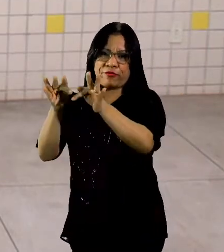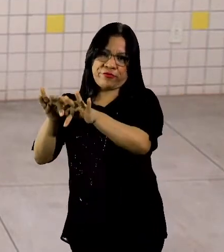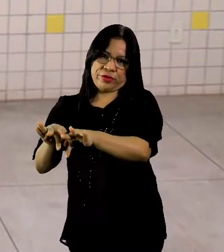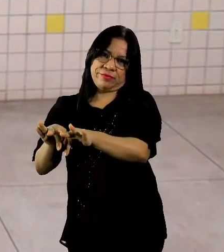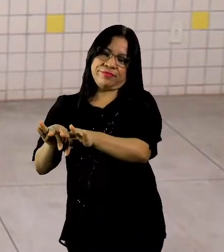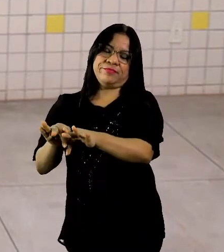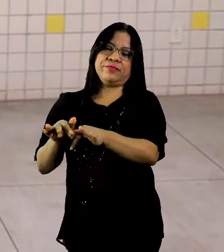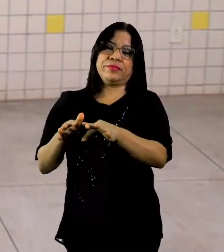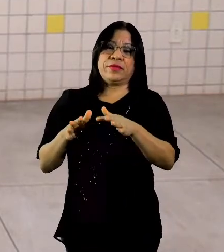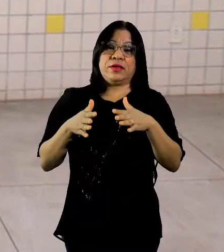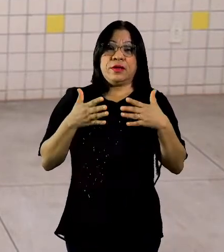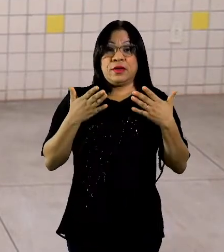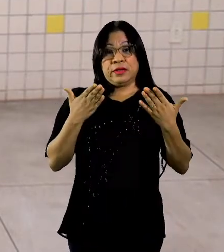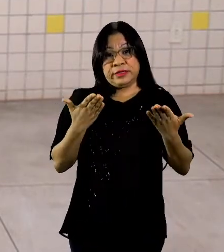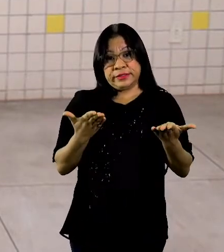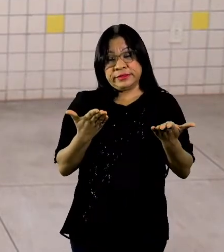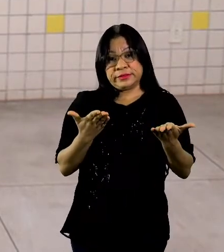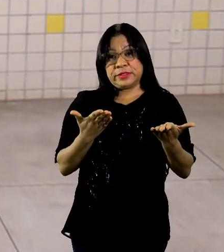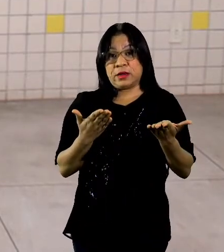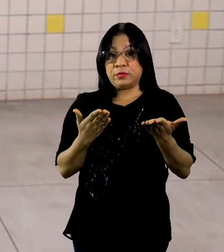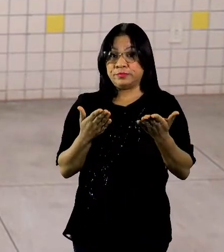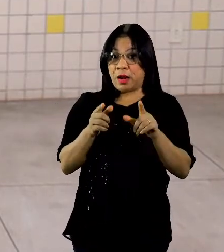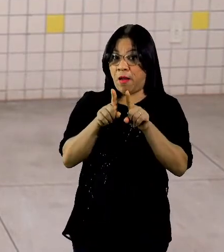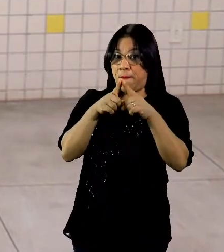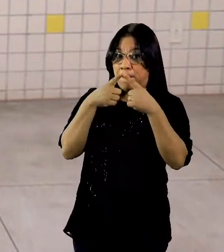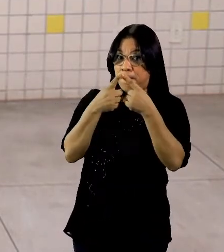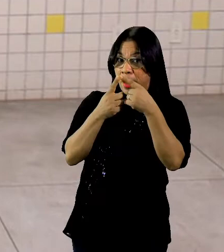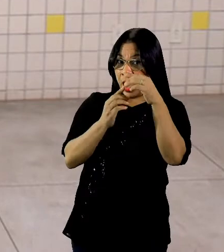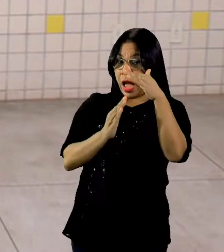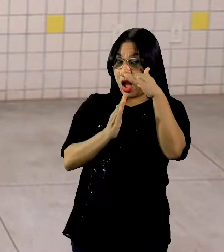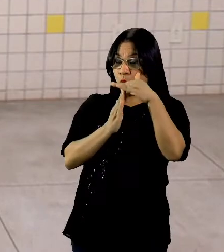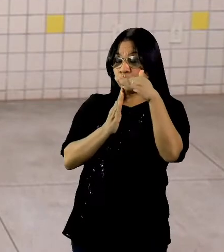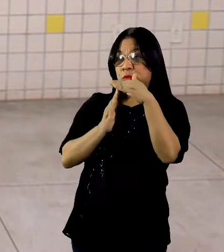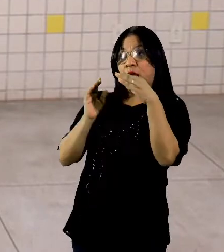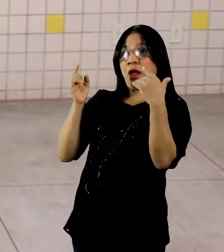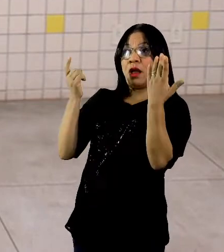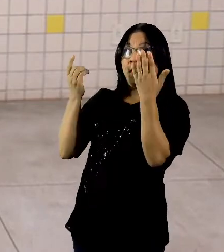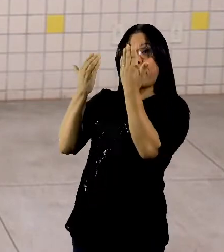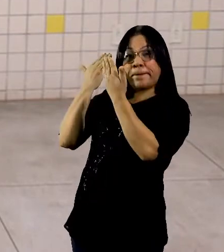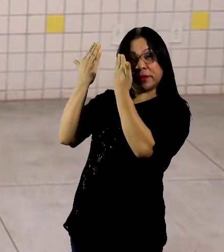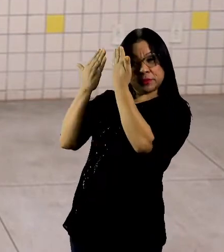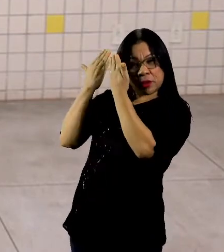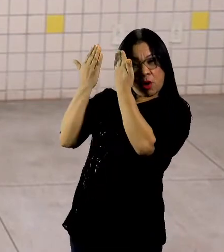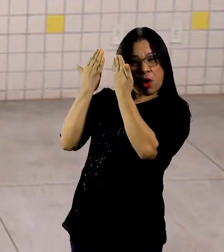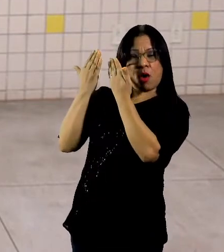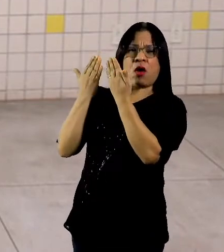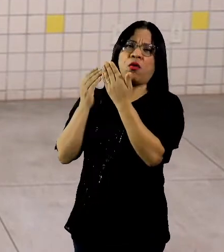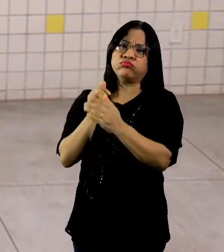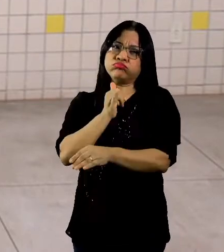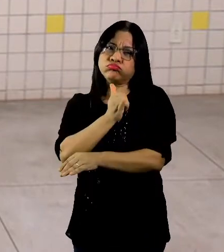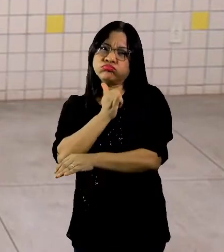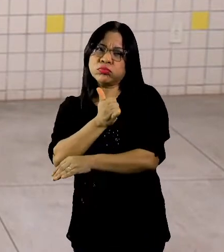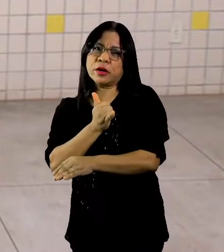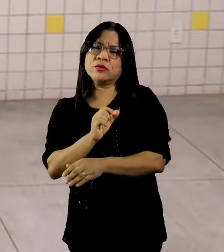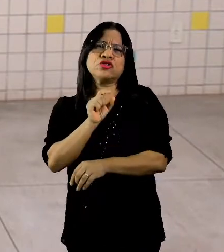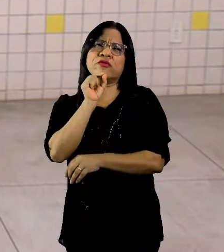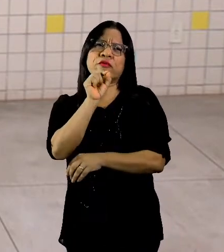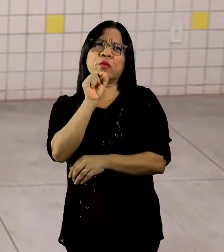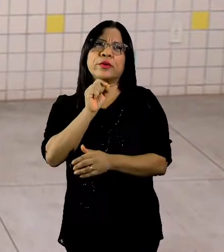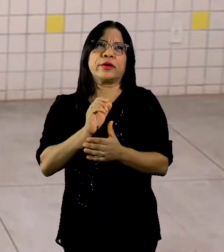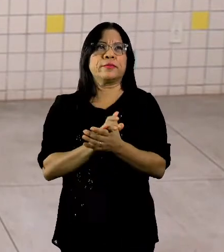Quanto ao tempo psicológico na narrativa, nós percebemos quando o